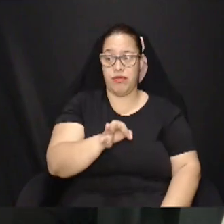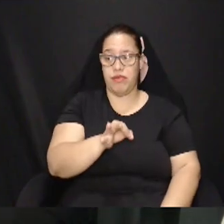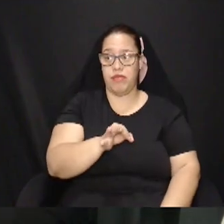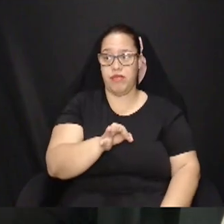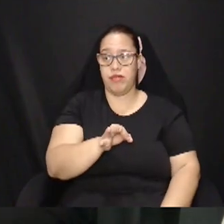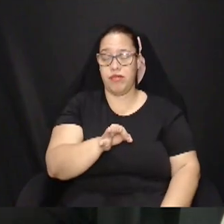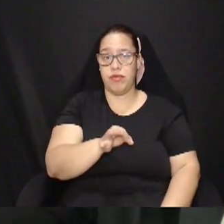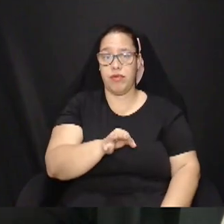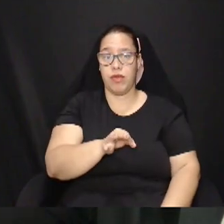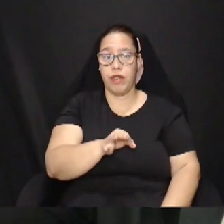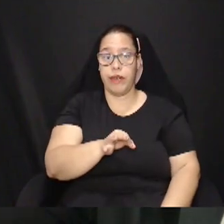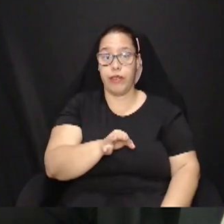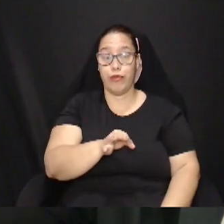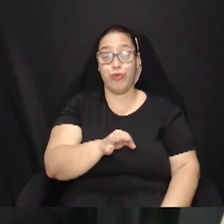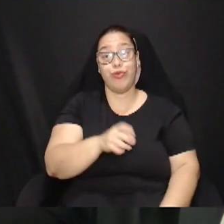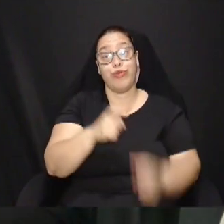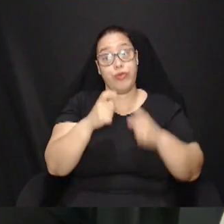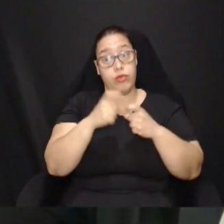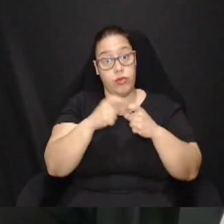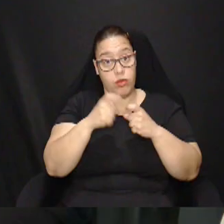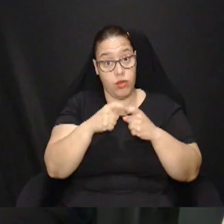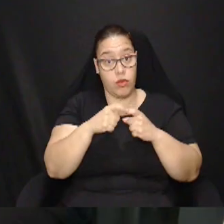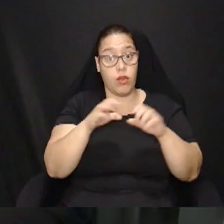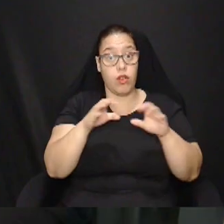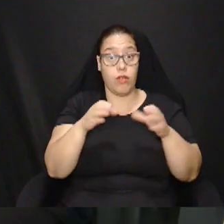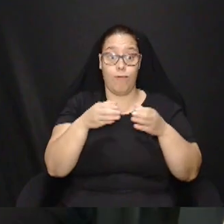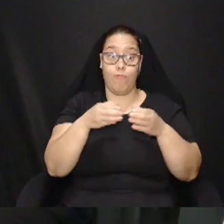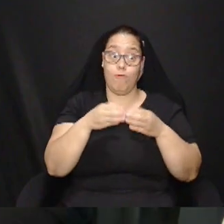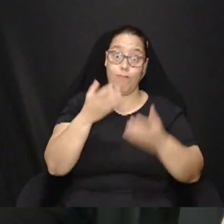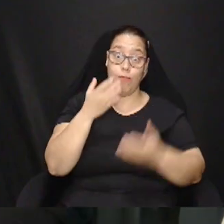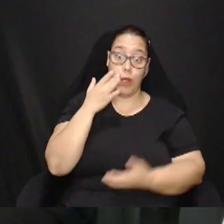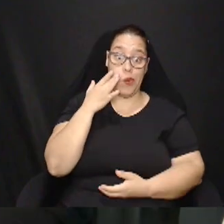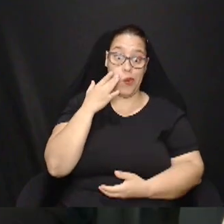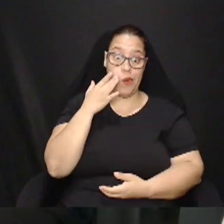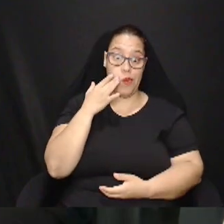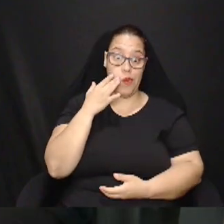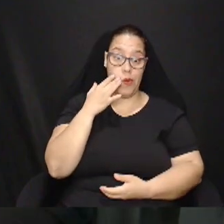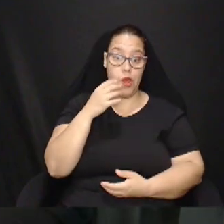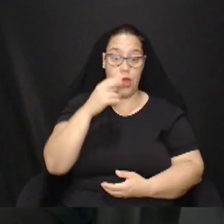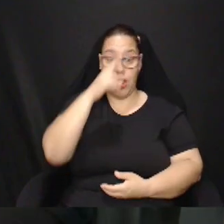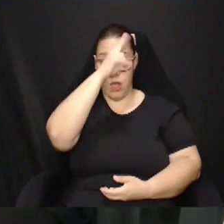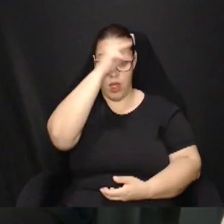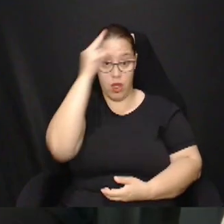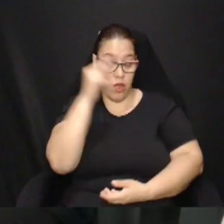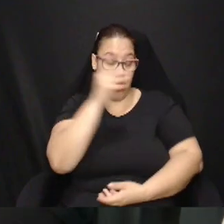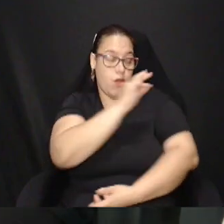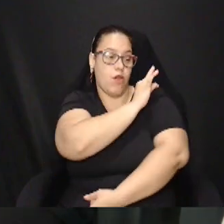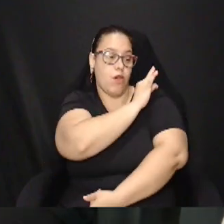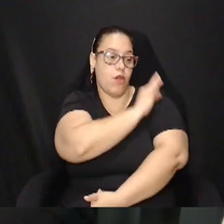dos médicos, que é um equívoco. Há que incorporar enfermeiros no planejamento familiar.